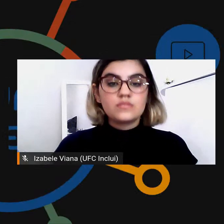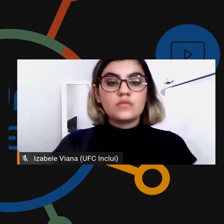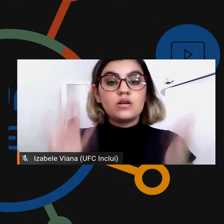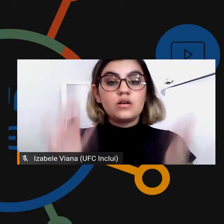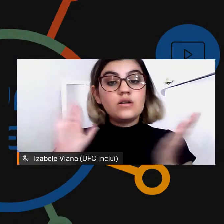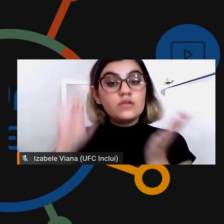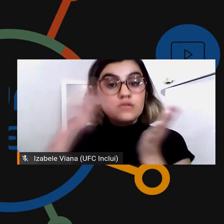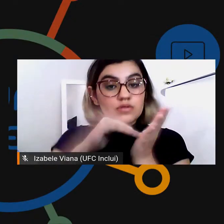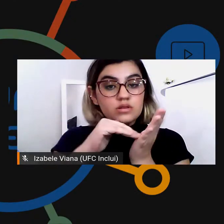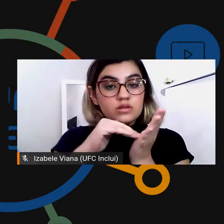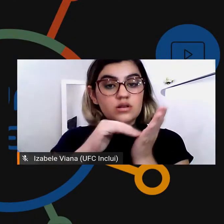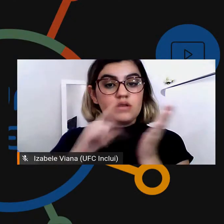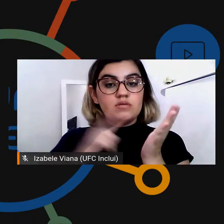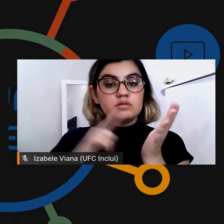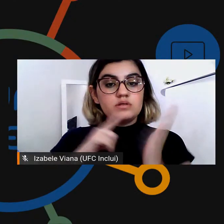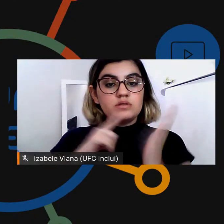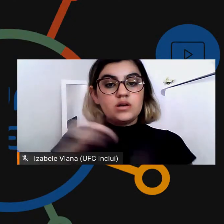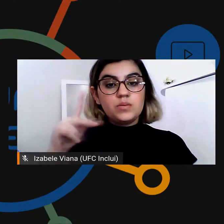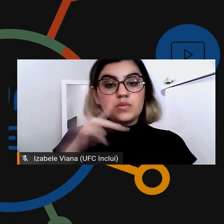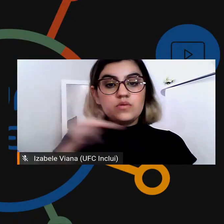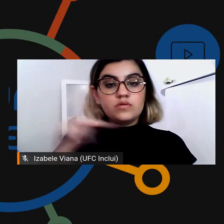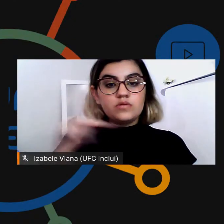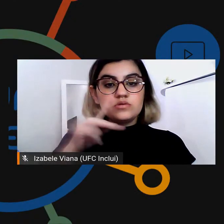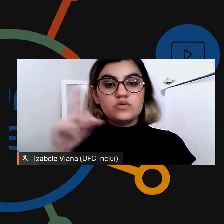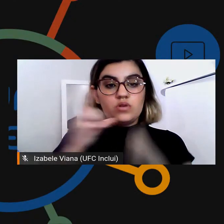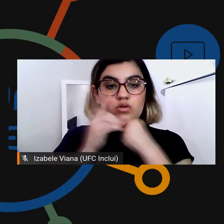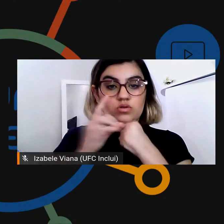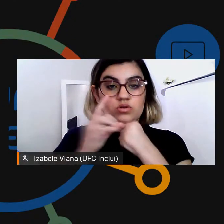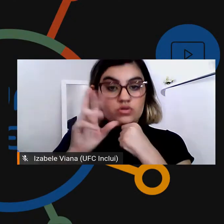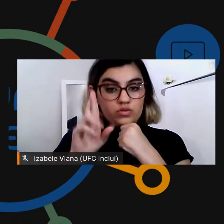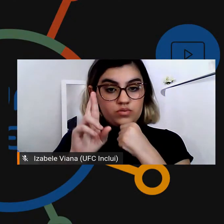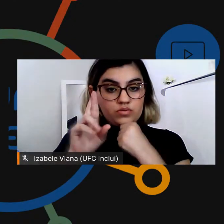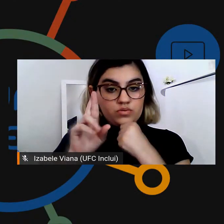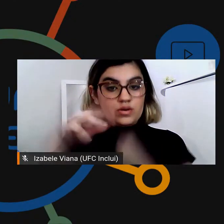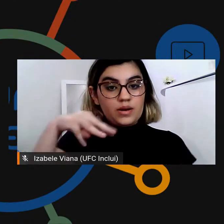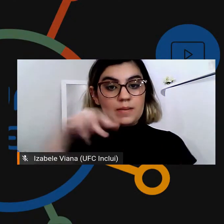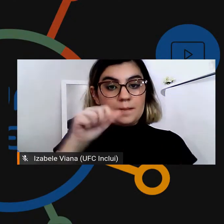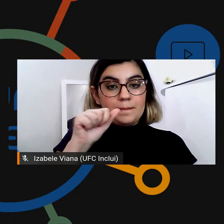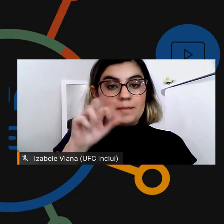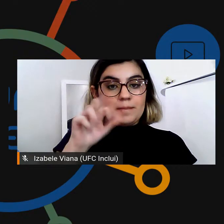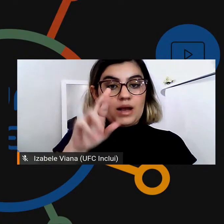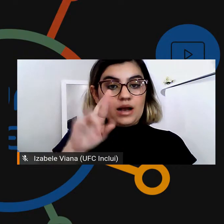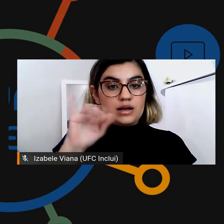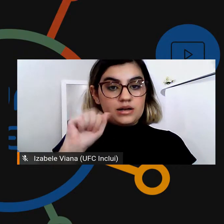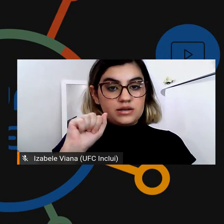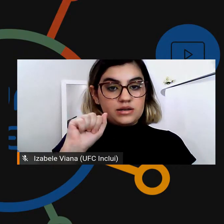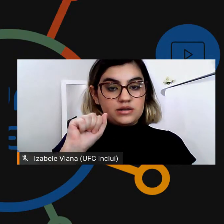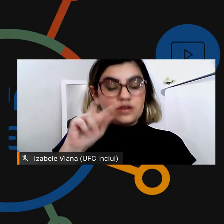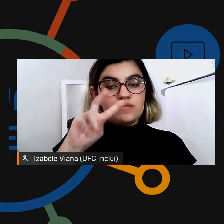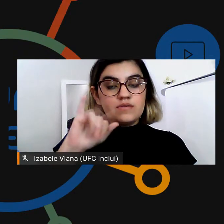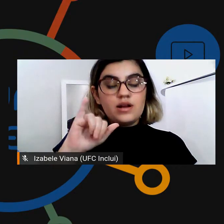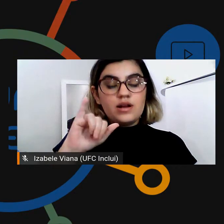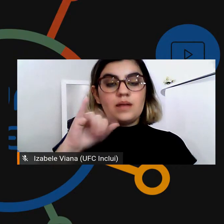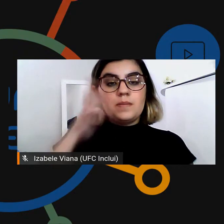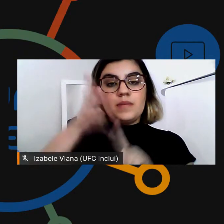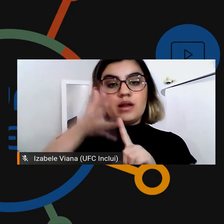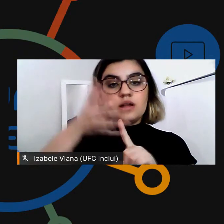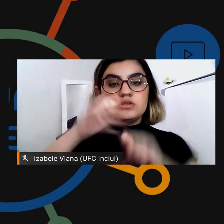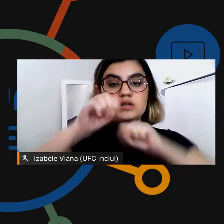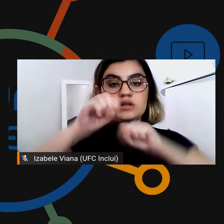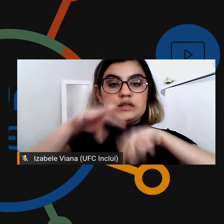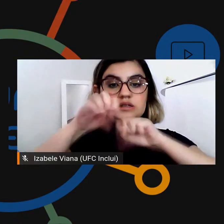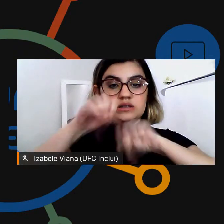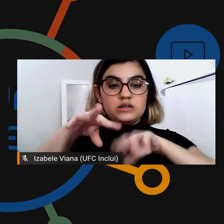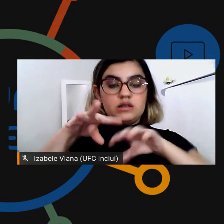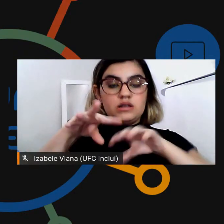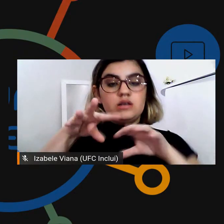nós teremos a professora doutora Maria das Dores Nogueira, com a palestra O Ensino da Produção de Textos Acadêmicos